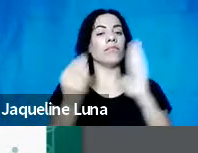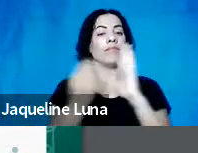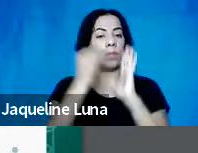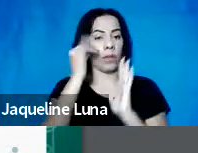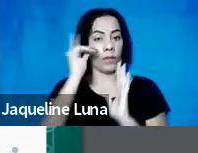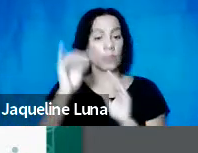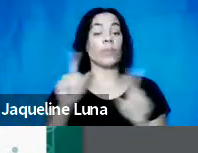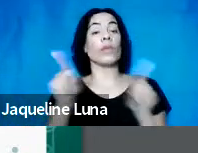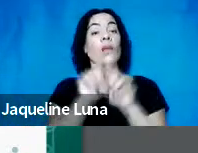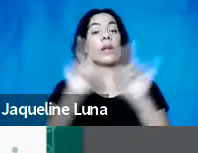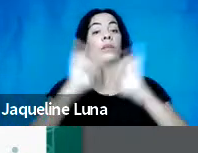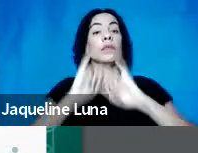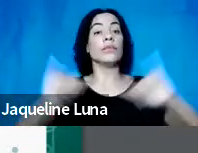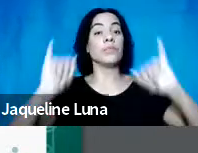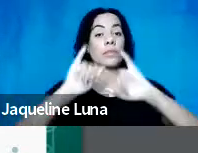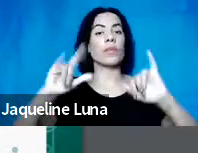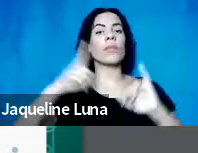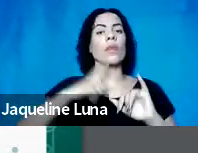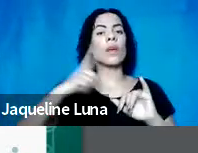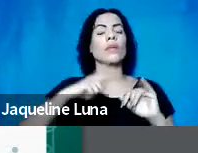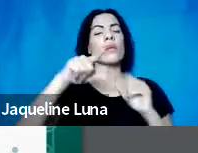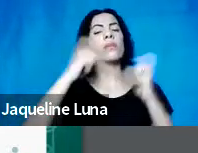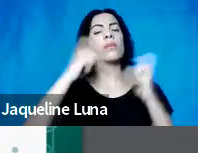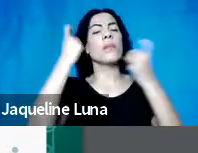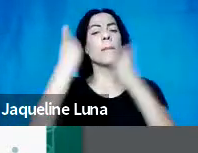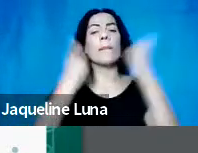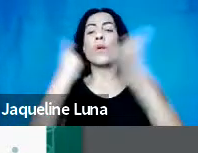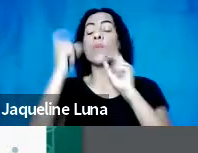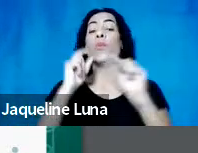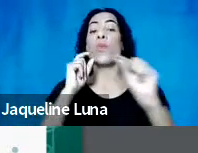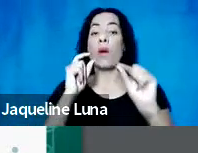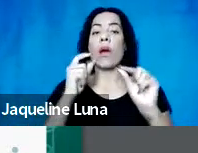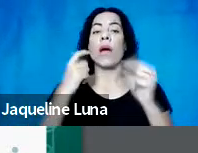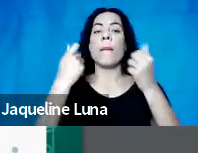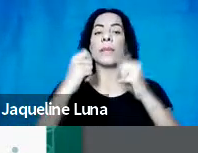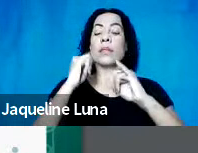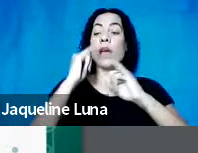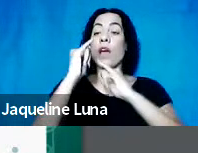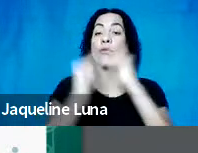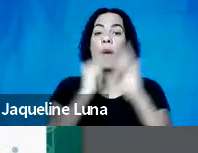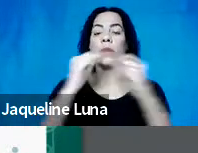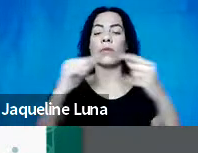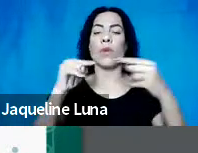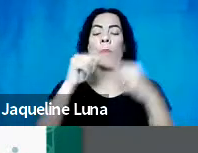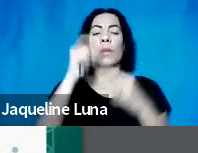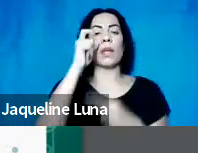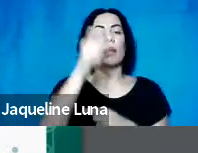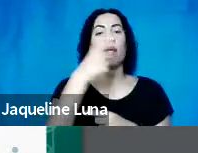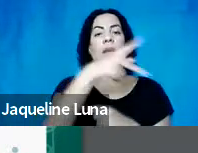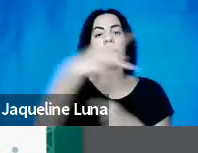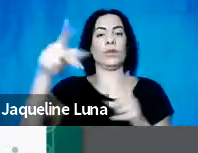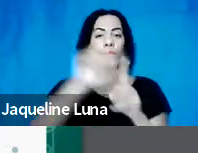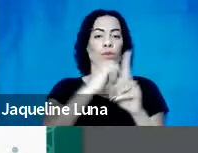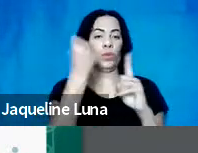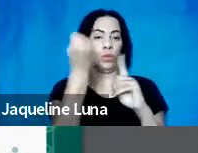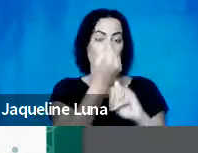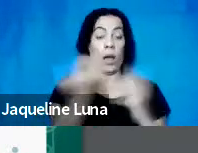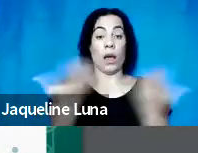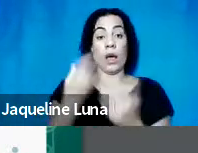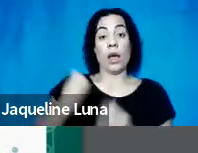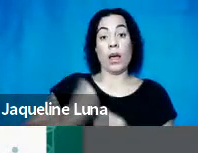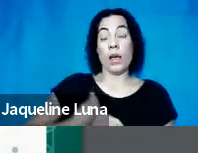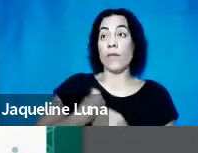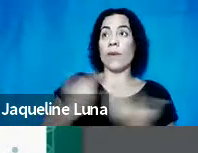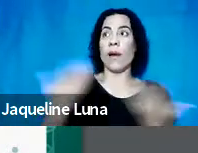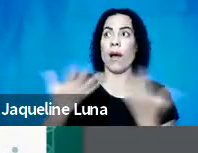as informações tenham essa preocupação de serem de interesse da sociedade. Então a gente vive historicamente um grande